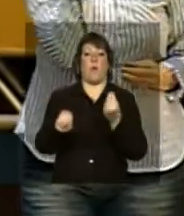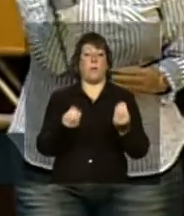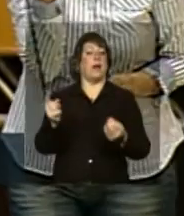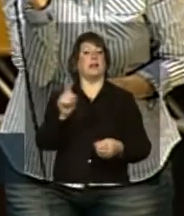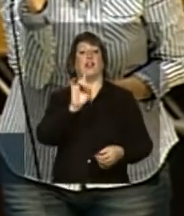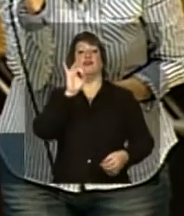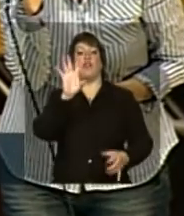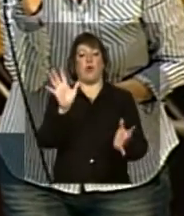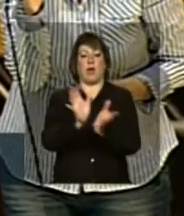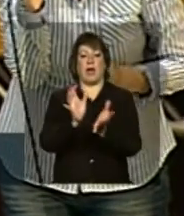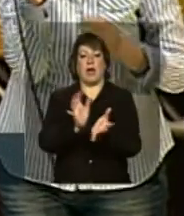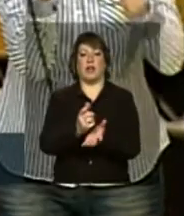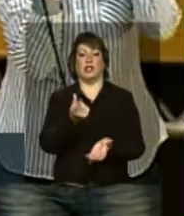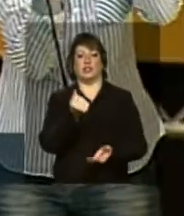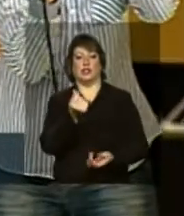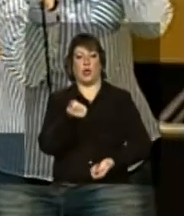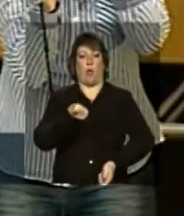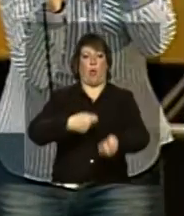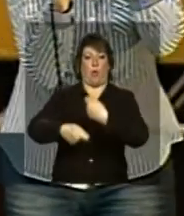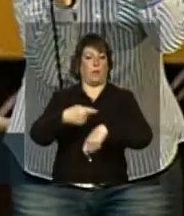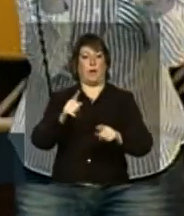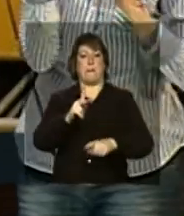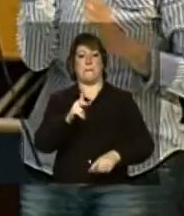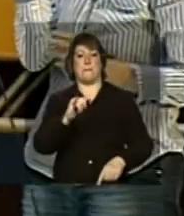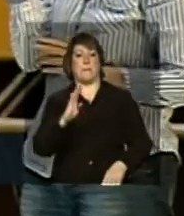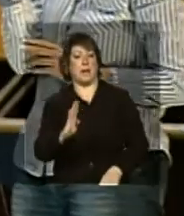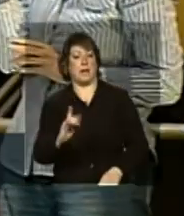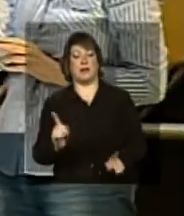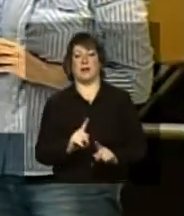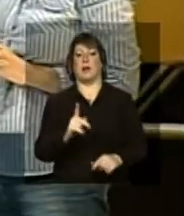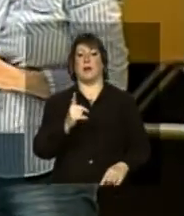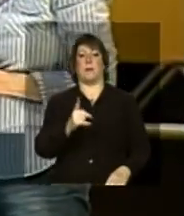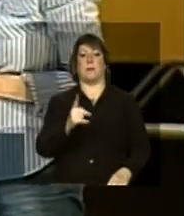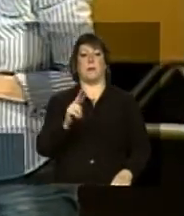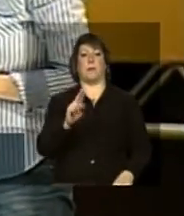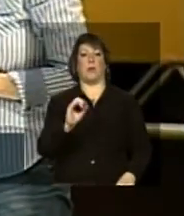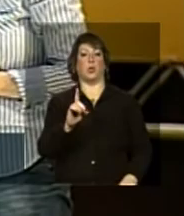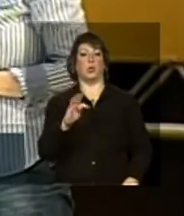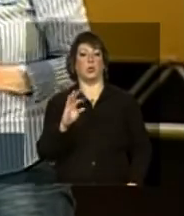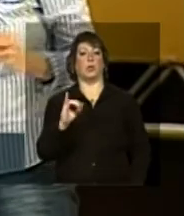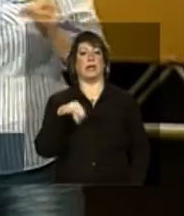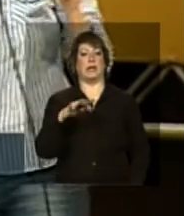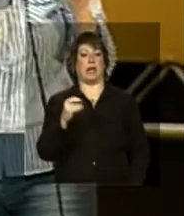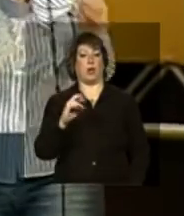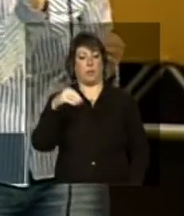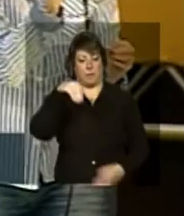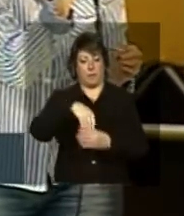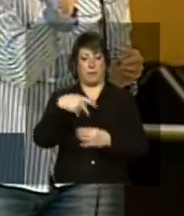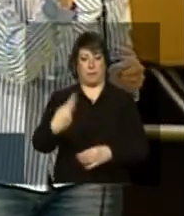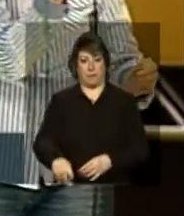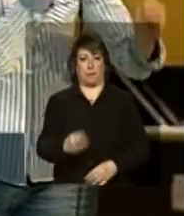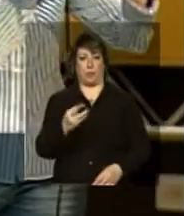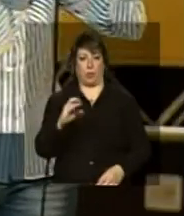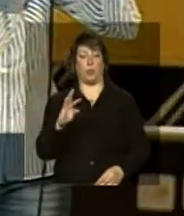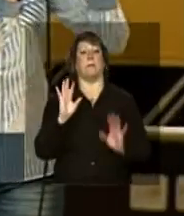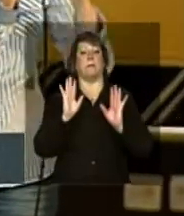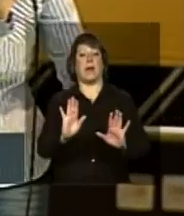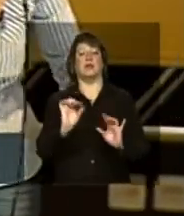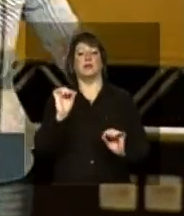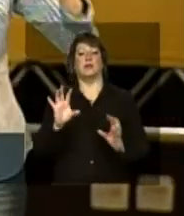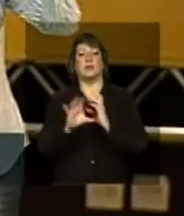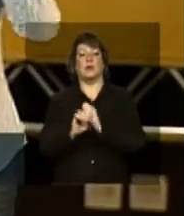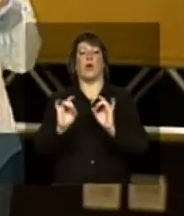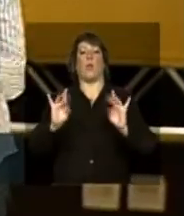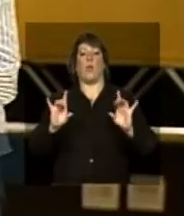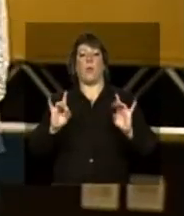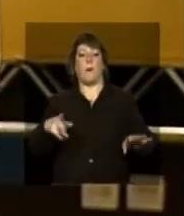área econômica, pelo PIB, pelo Produto Interno Bruto, mas se mede pela